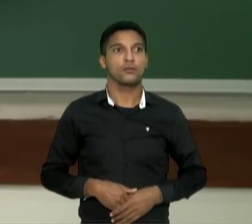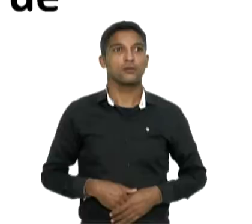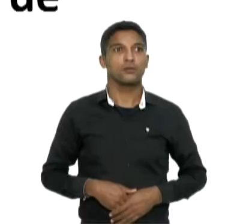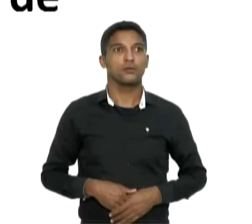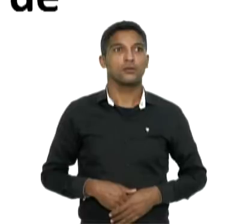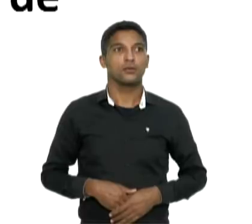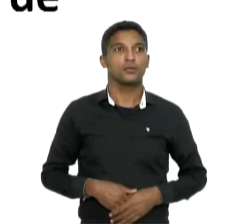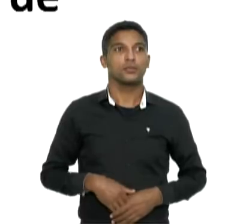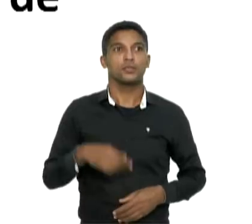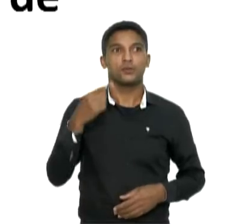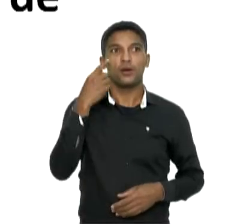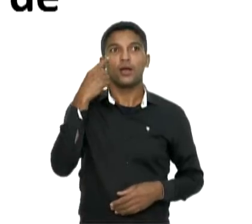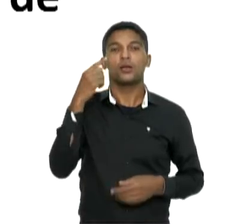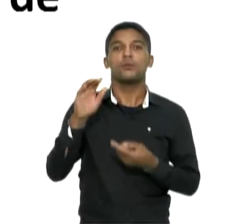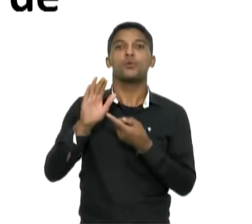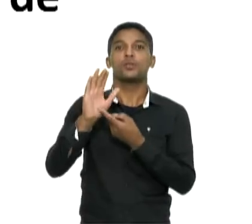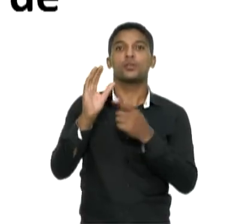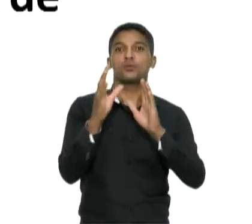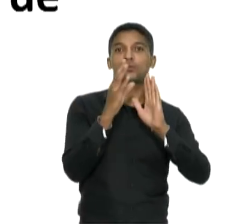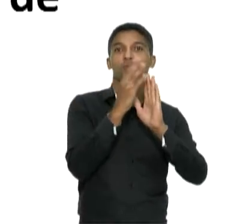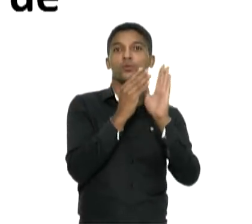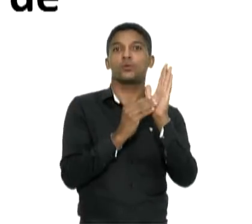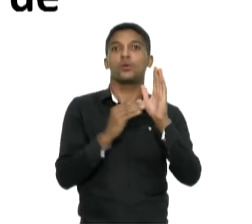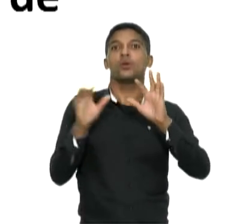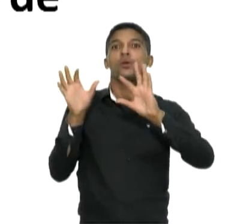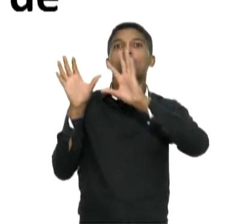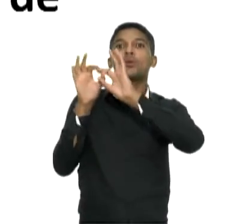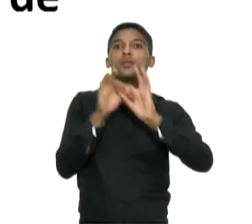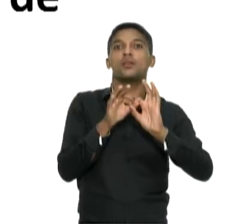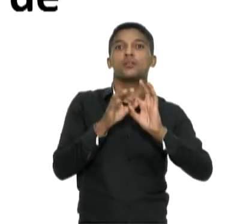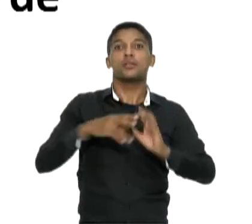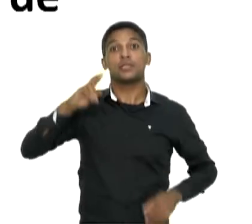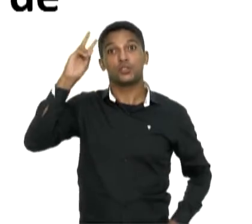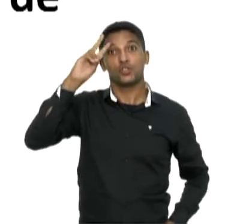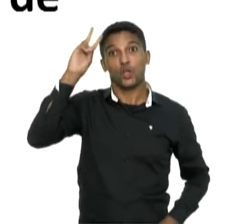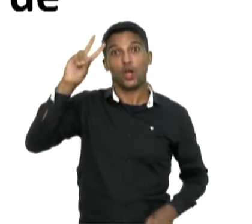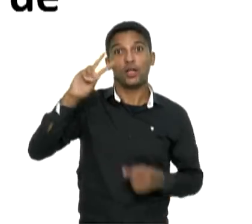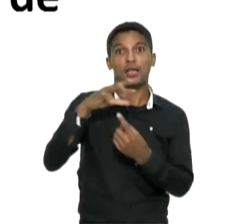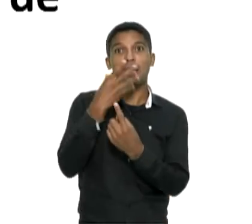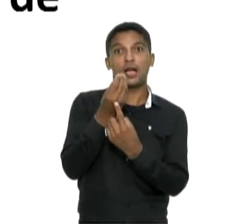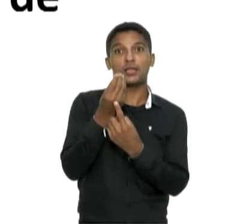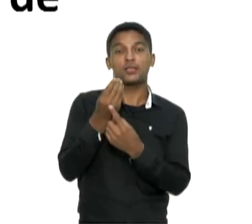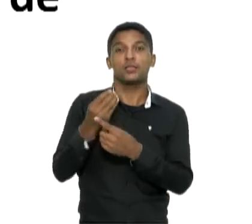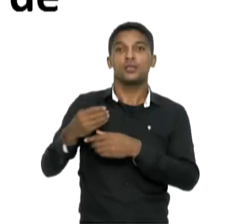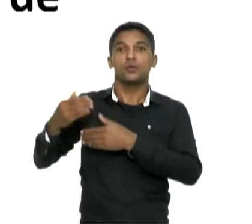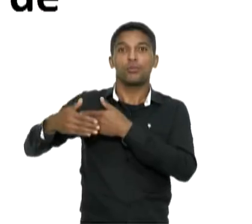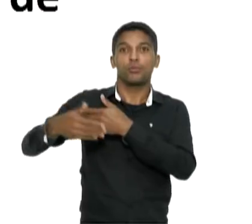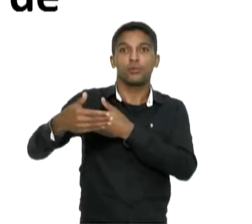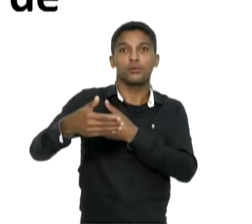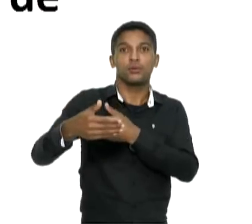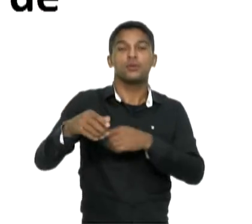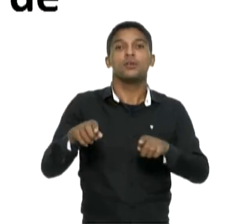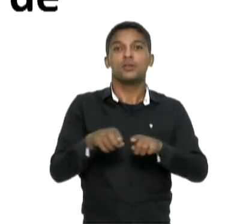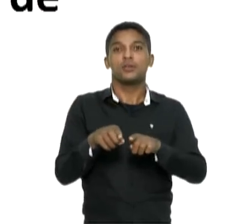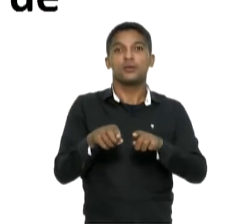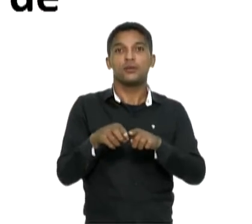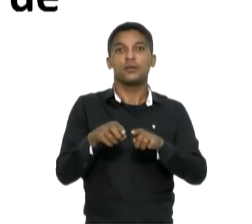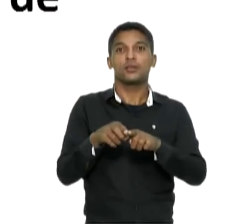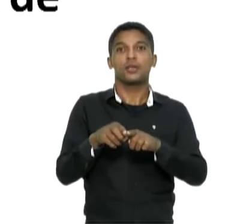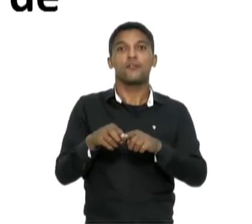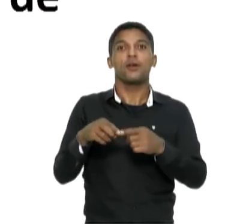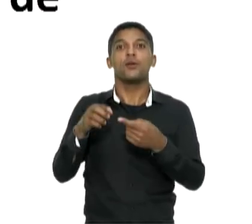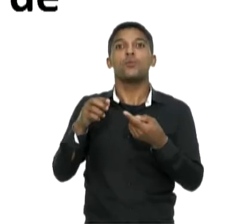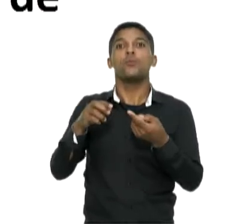A gente vai apontar para os contextos históricos e a gente vai ler um pouco do Umberto Eco, que é um grande historiador da arte, é